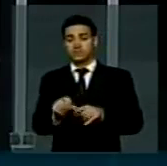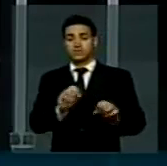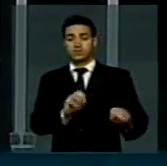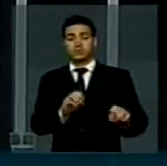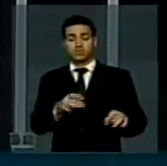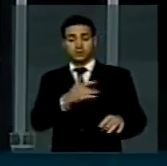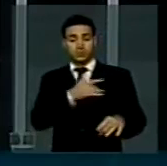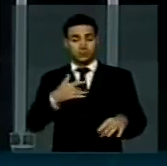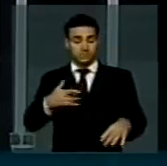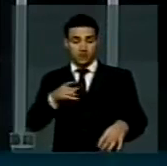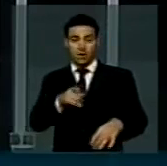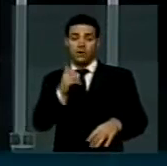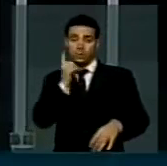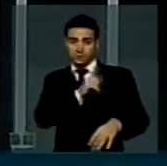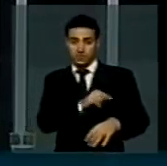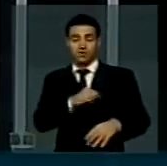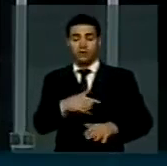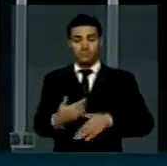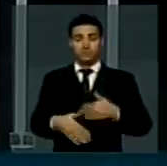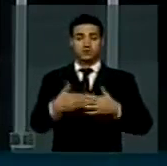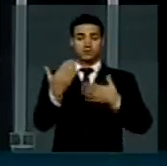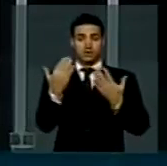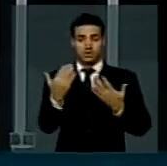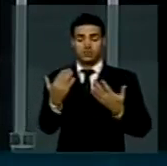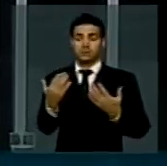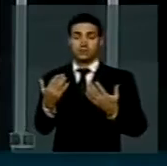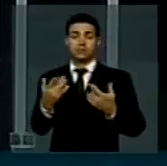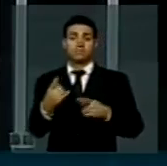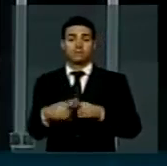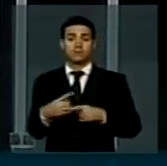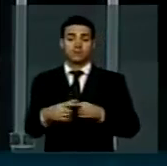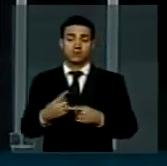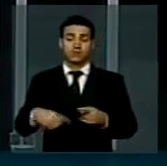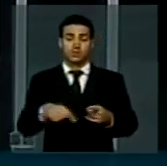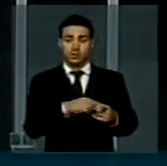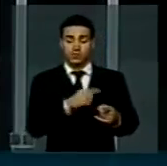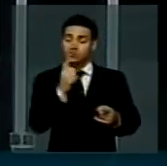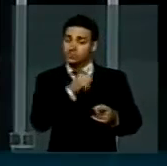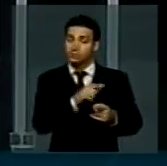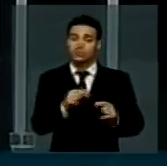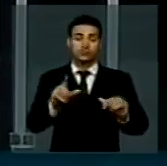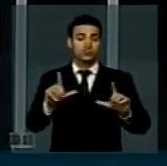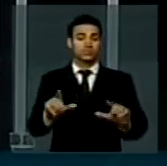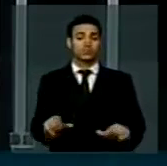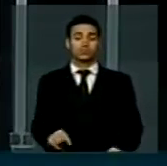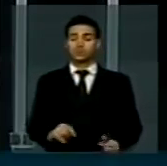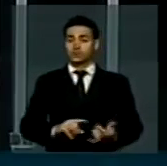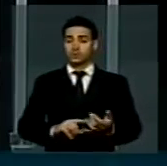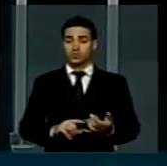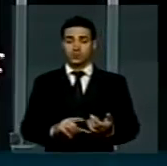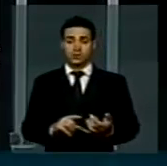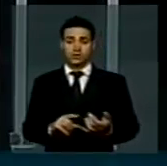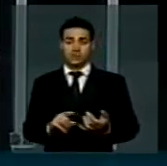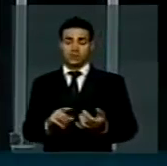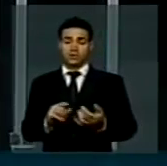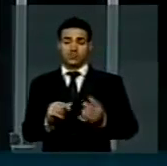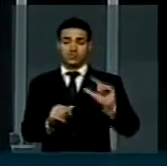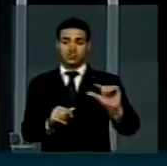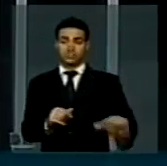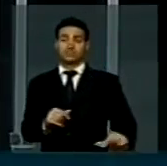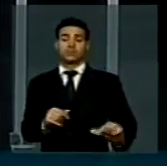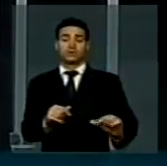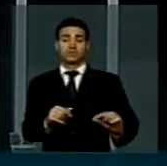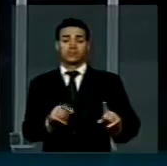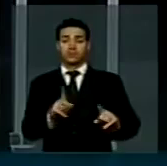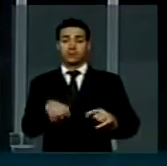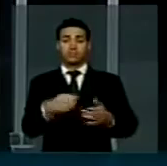saúde pudessem avançar, exatamente porque nós reduziríamos as contrapartidas e agora o prefeito não tinha que fazer